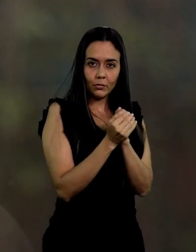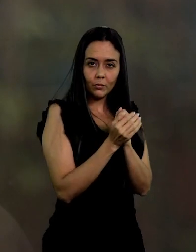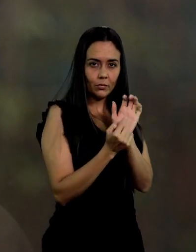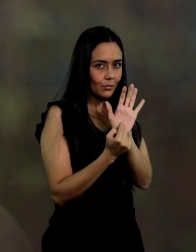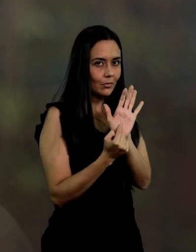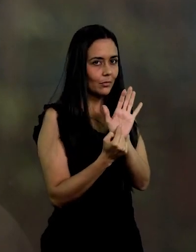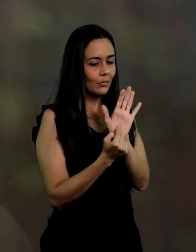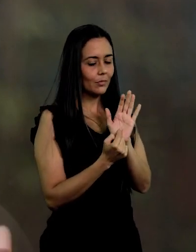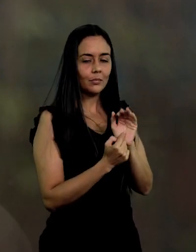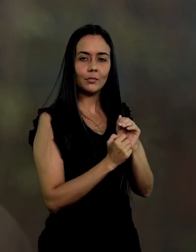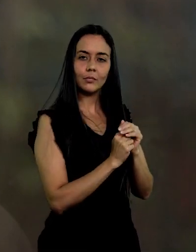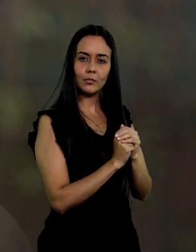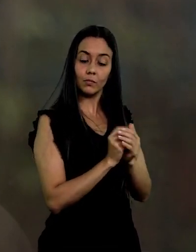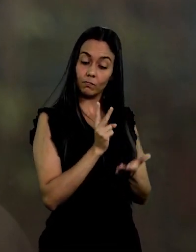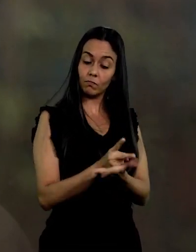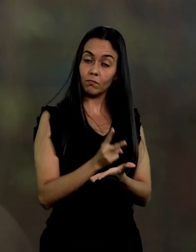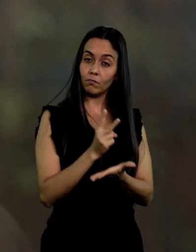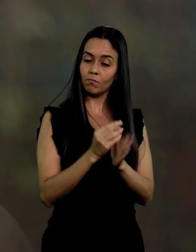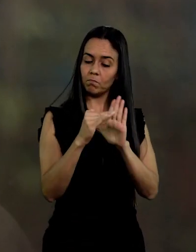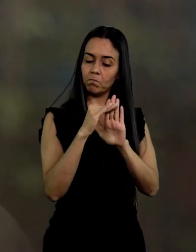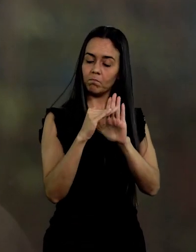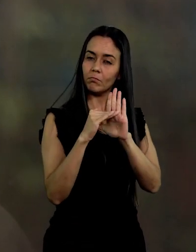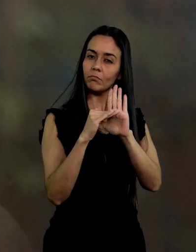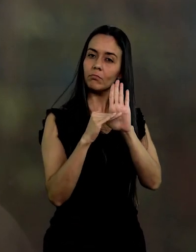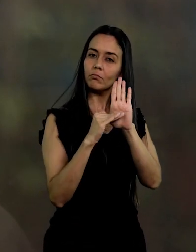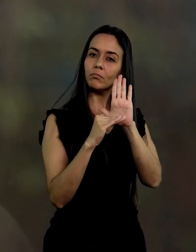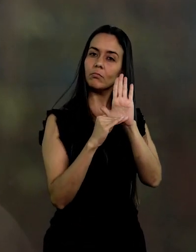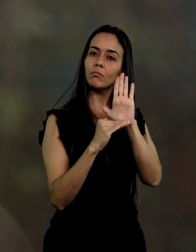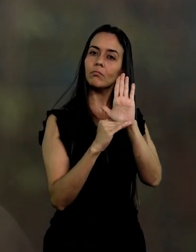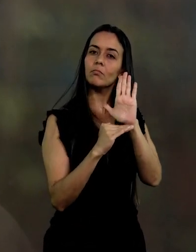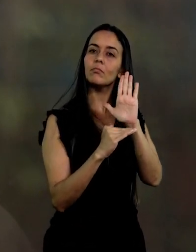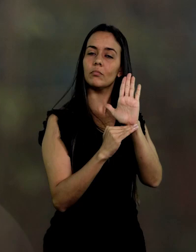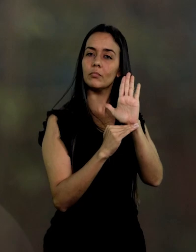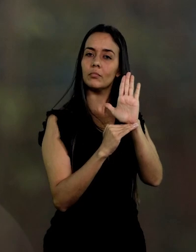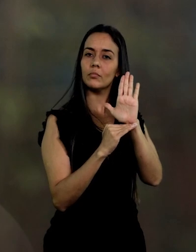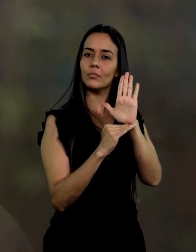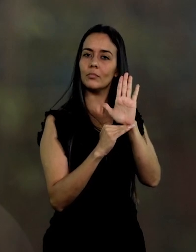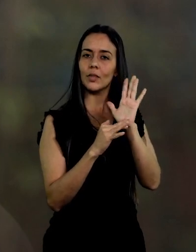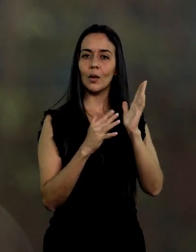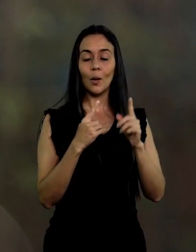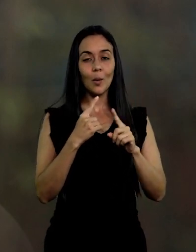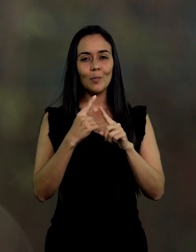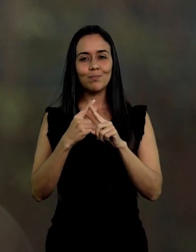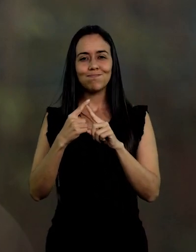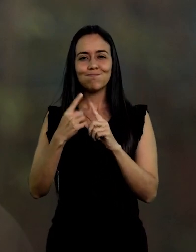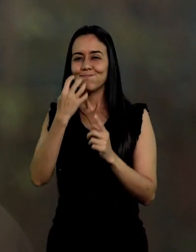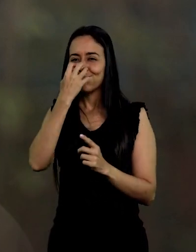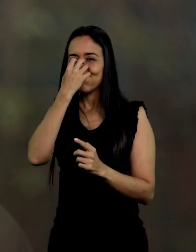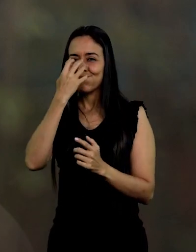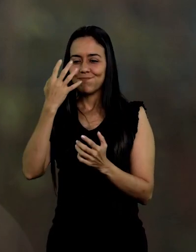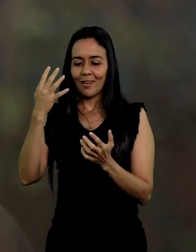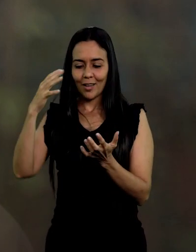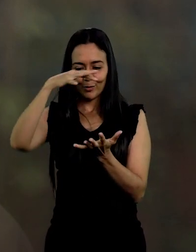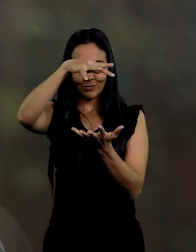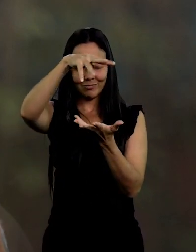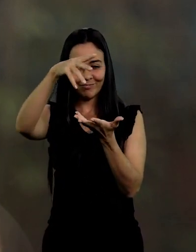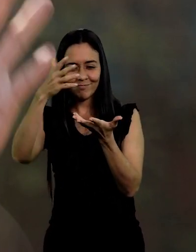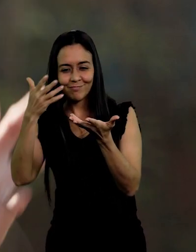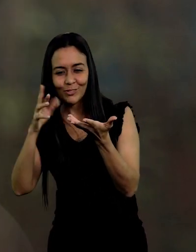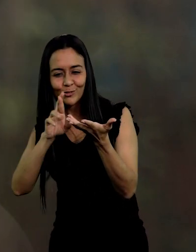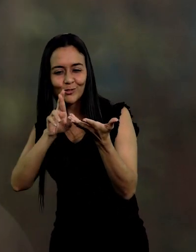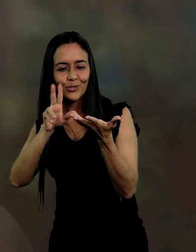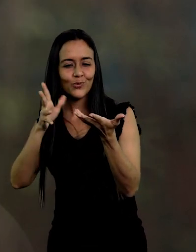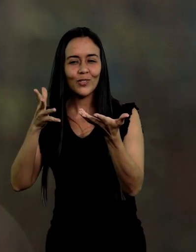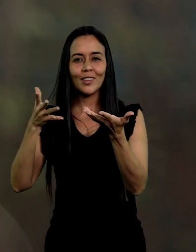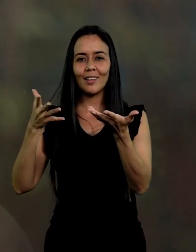faz ser aquilo que ainda não é, porque ele ativa uma espécie de mundo invisível que torna visível, né? Esse papel